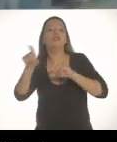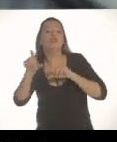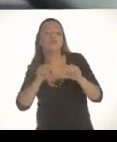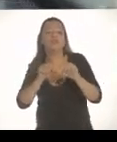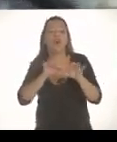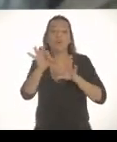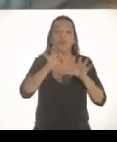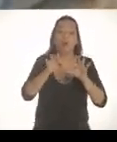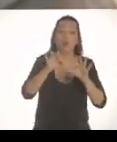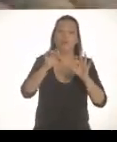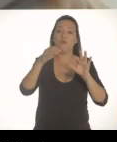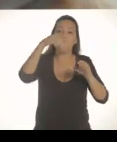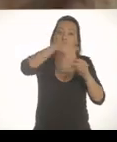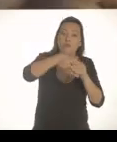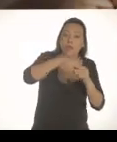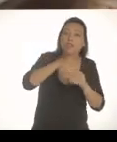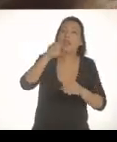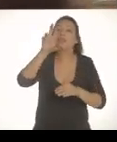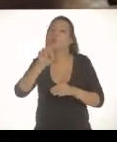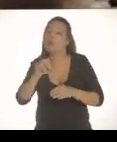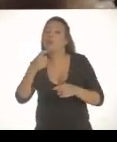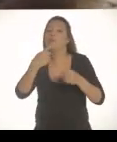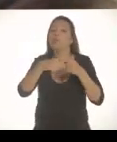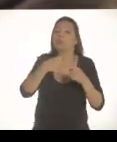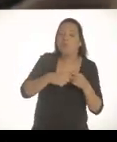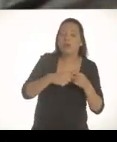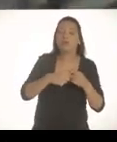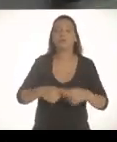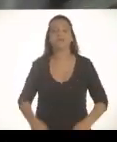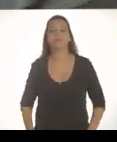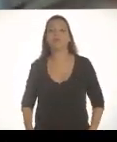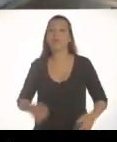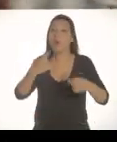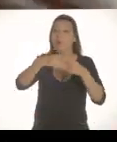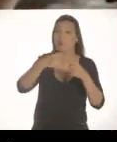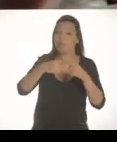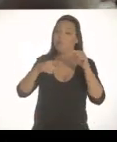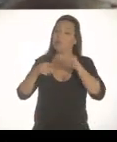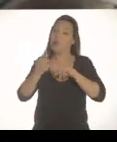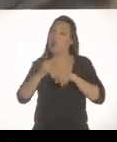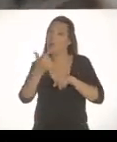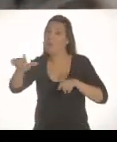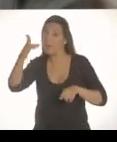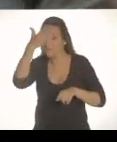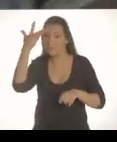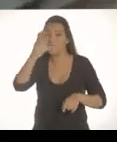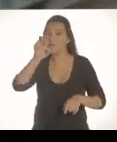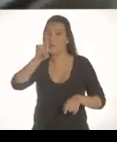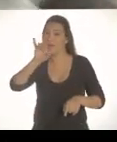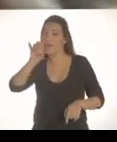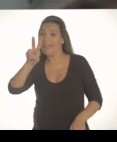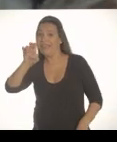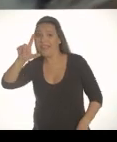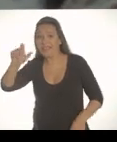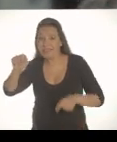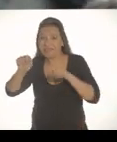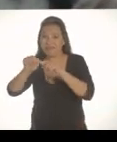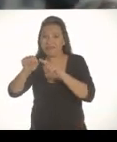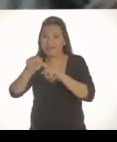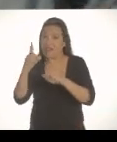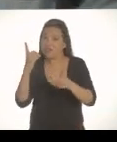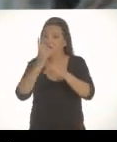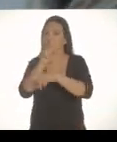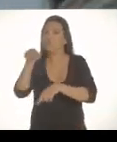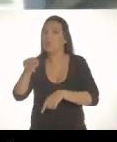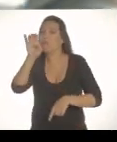o nosso projeto, votar em mim, votar no 50 e não votar no Crivella. Primeiro, por quem é o Crivella. Né? O povo vai descobrir quem é o Crivella.